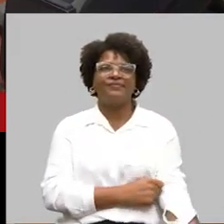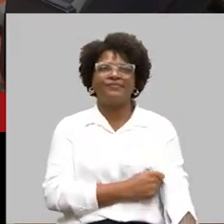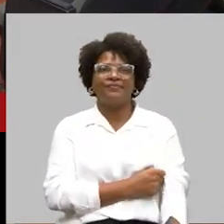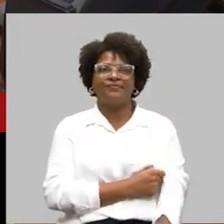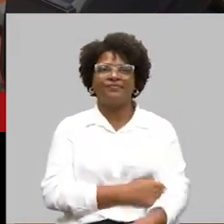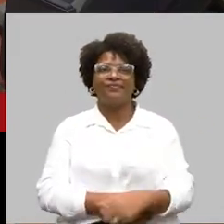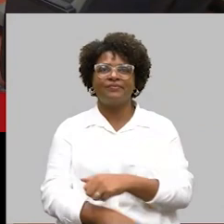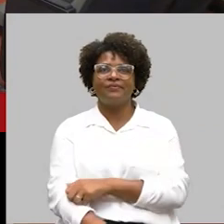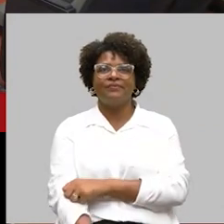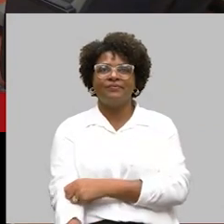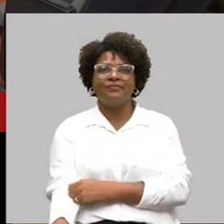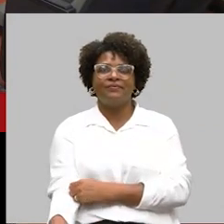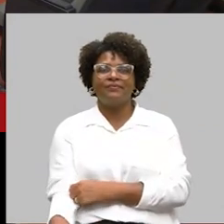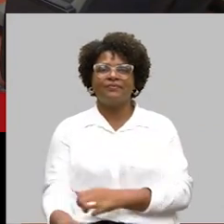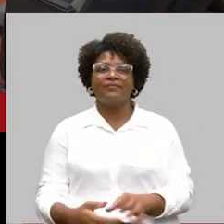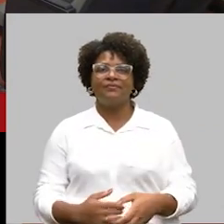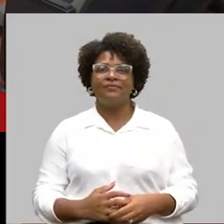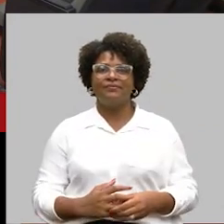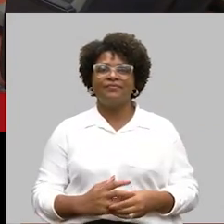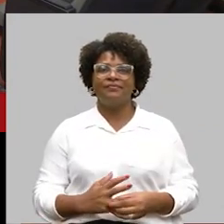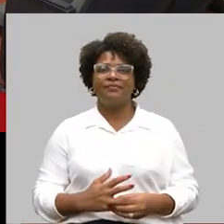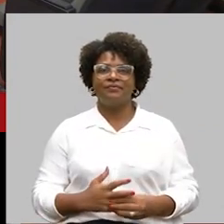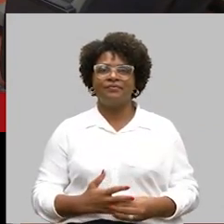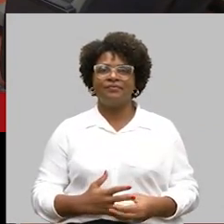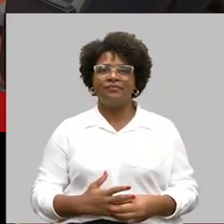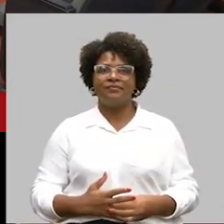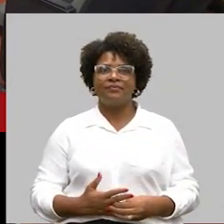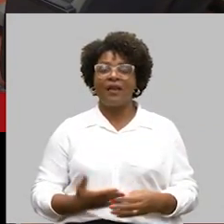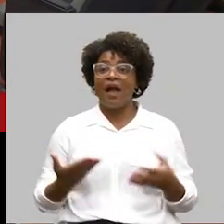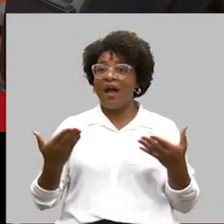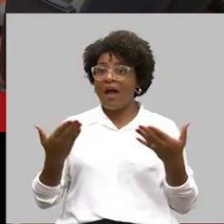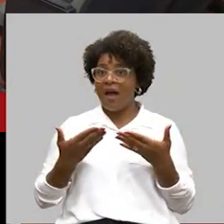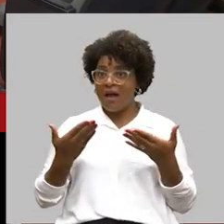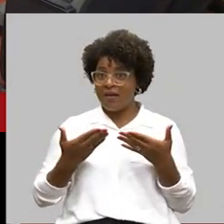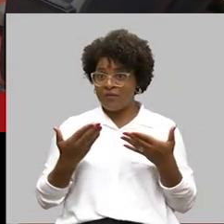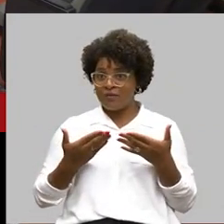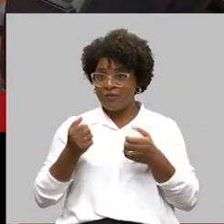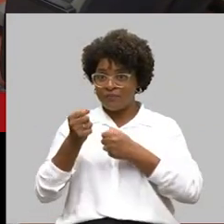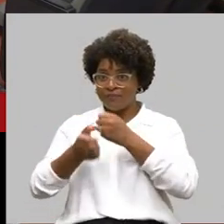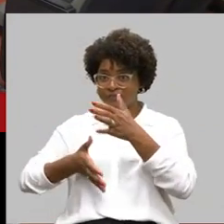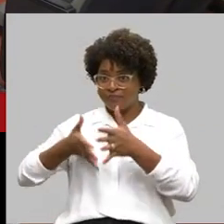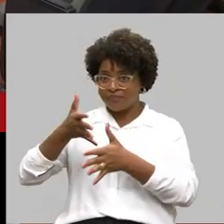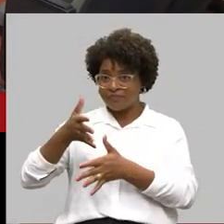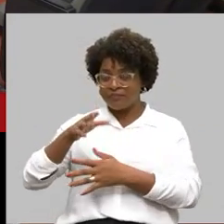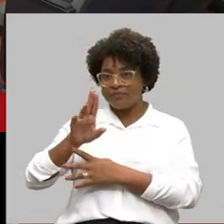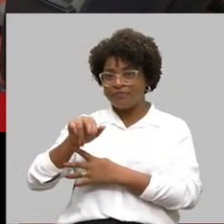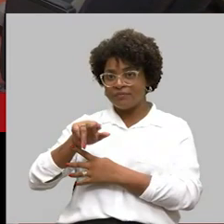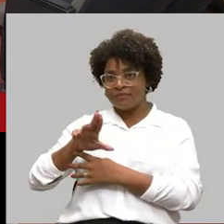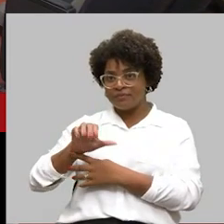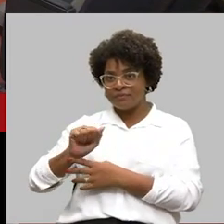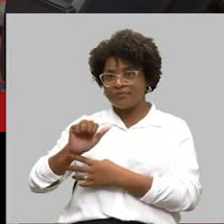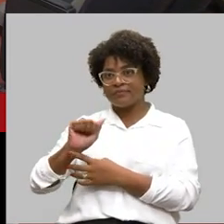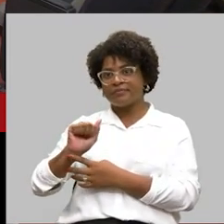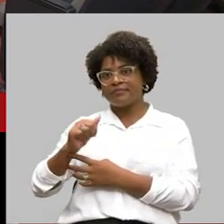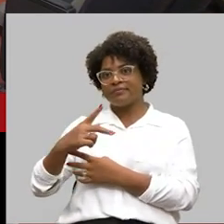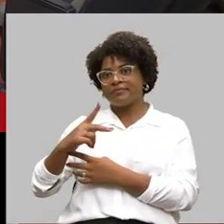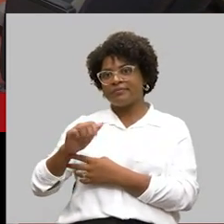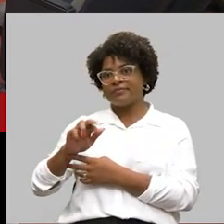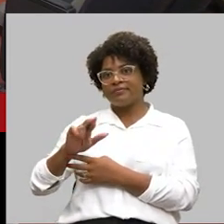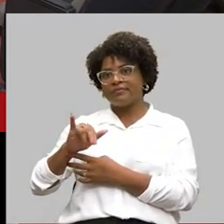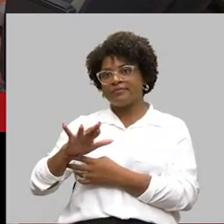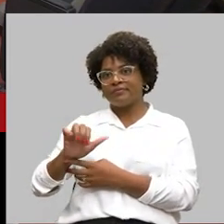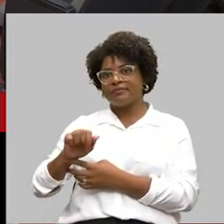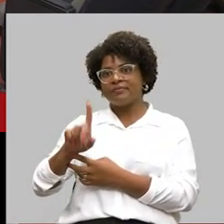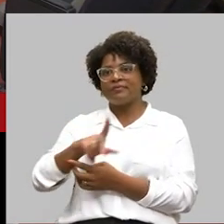parabéns Muito obrigado Jussara vamos ouvir agora Bruna Aparecida aluna da escola família agrícola da